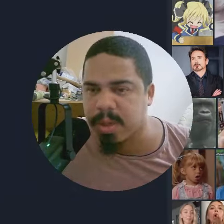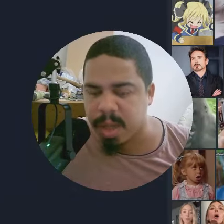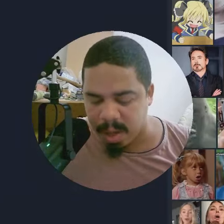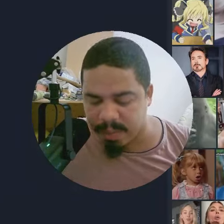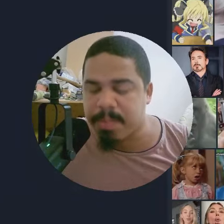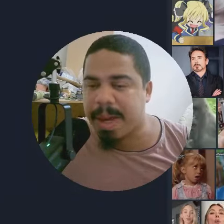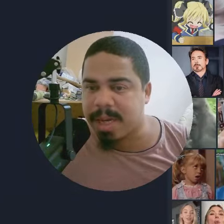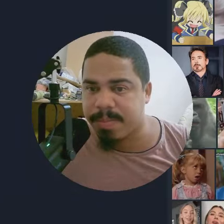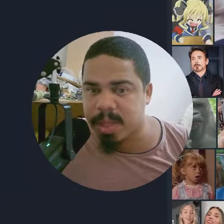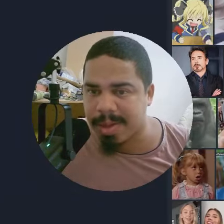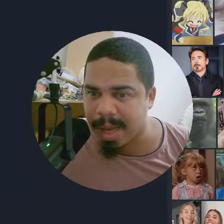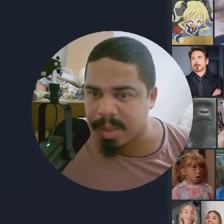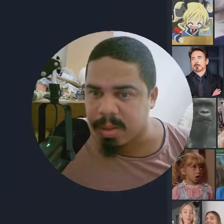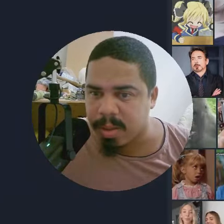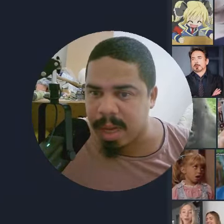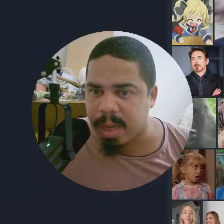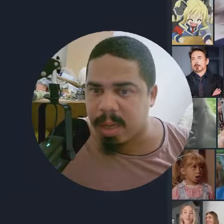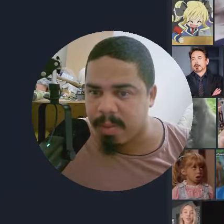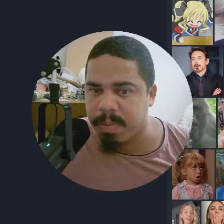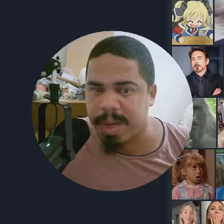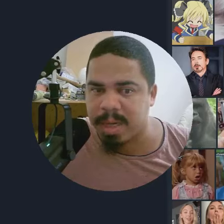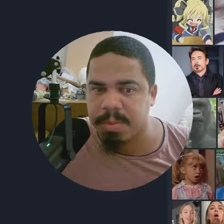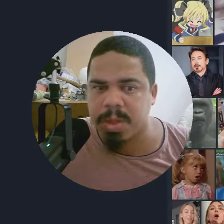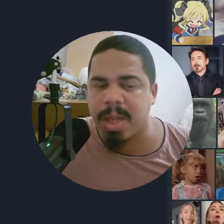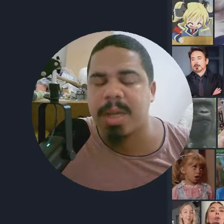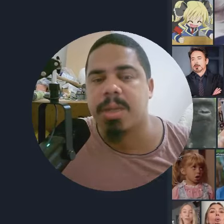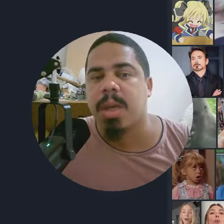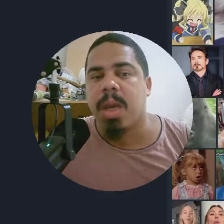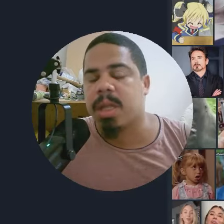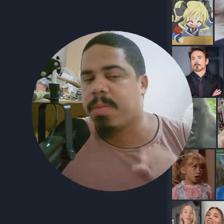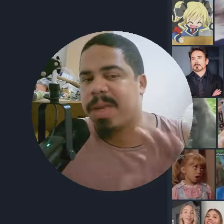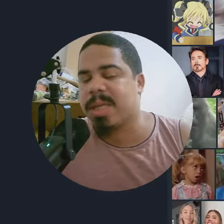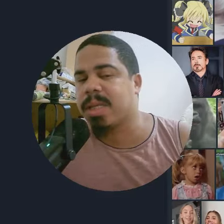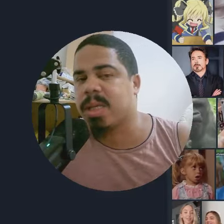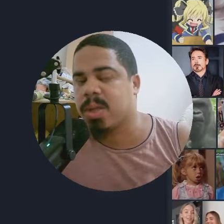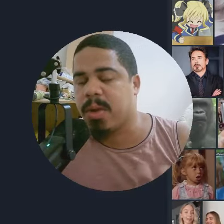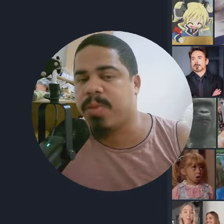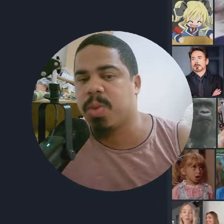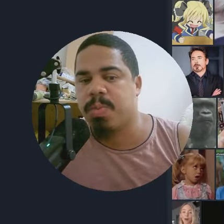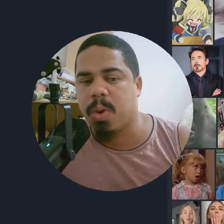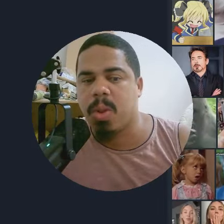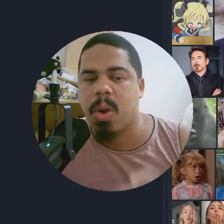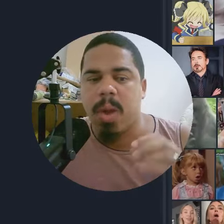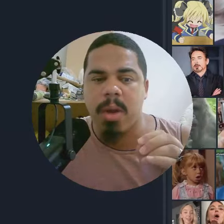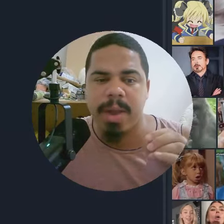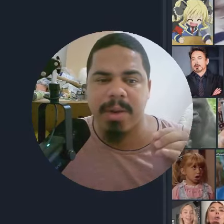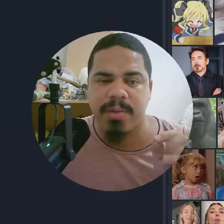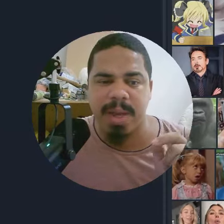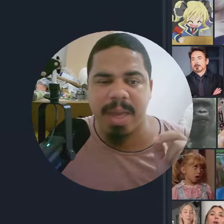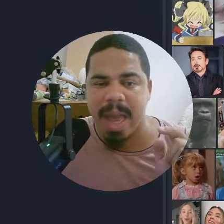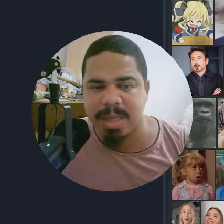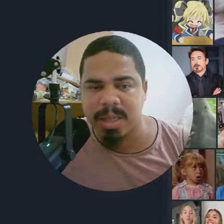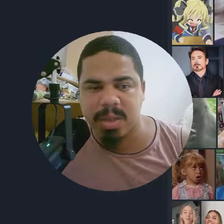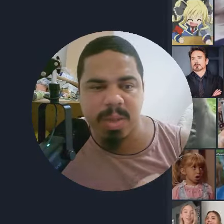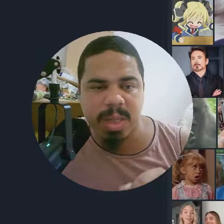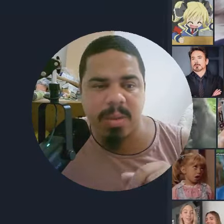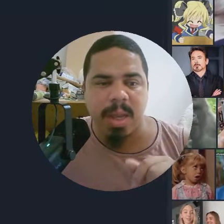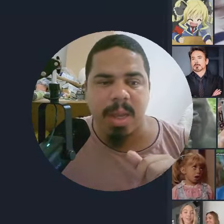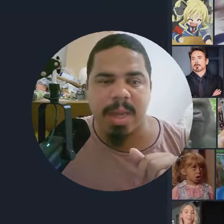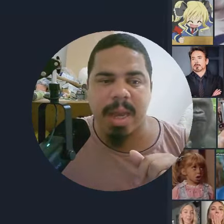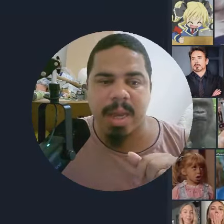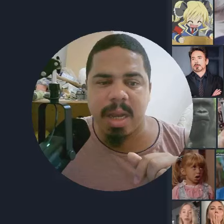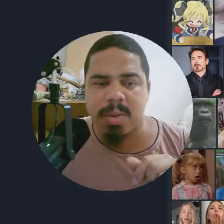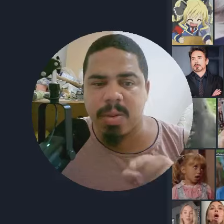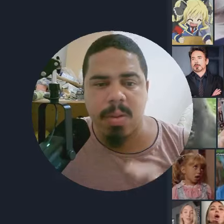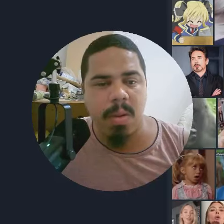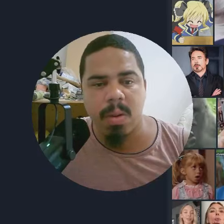amor de Deus, vamos parar de bitolagem, tá? Vamos parar de bitolagem. Então parece que é isso aqui, só que é um vídeo um pouco longo. Eu quero ver aqui essa discussão